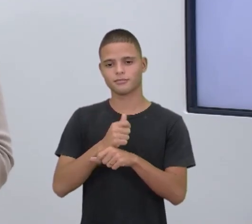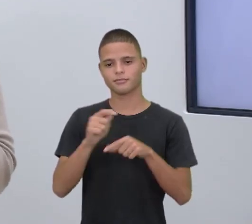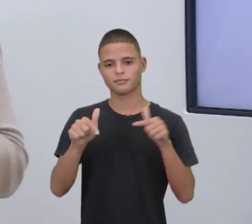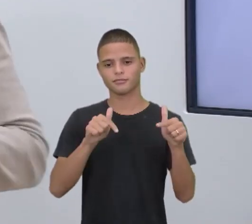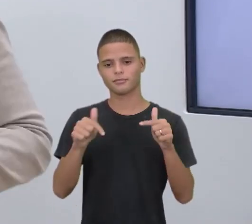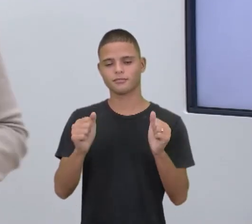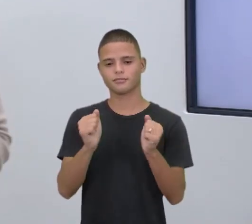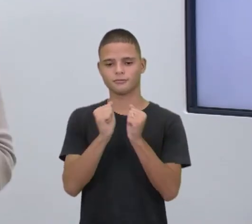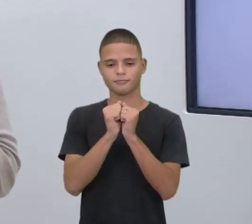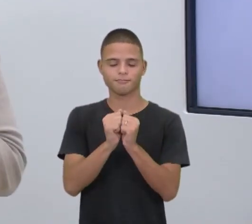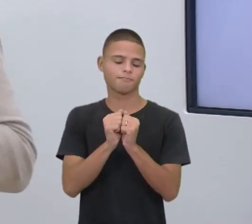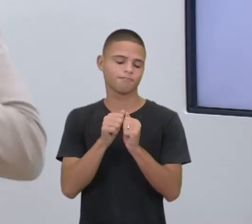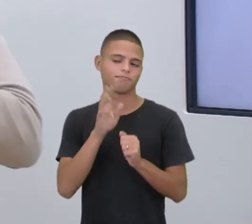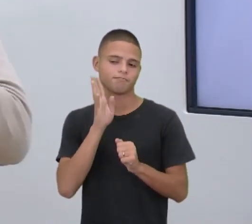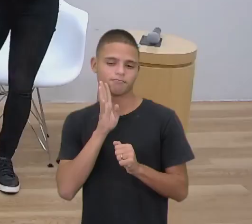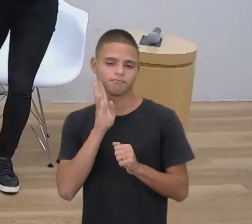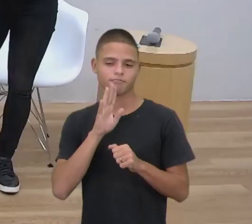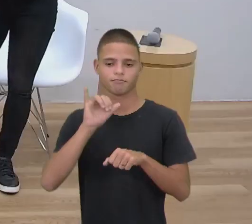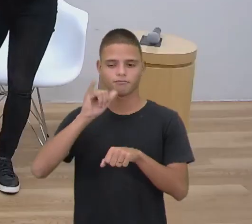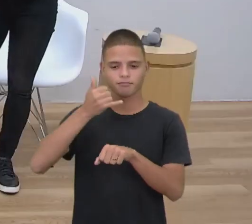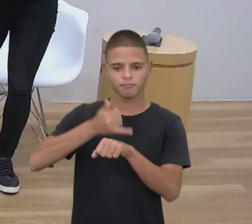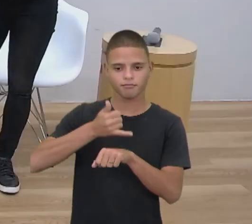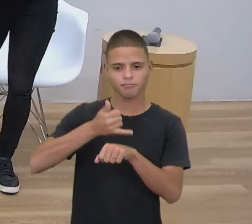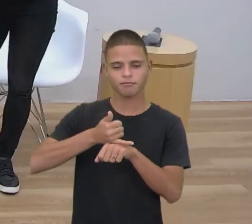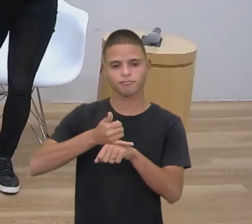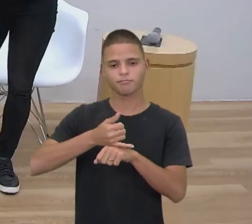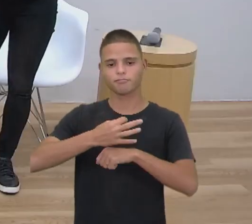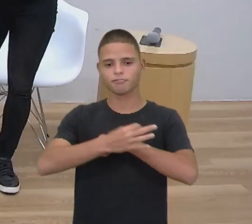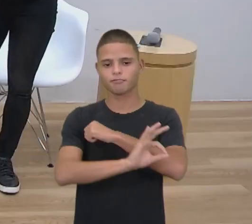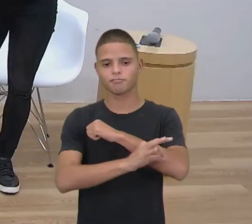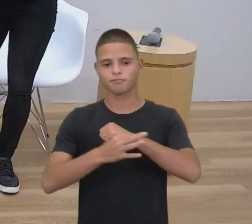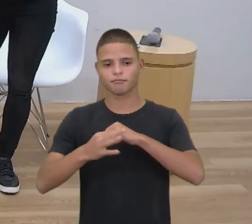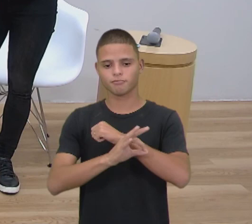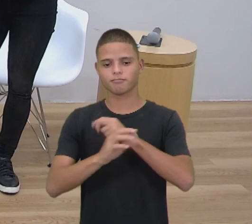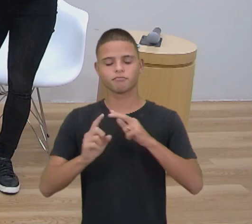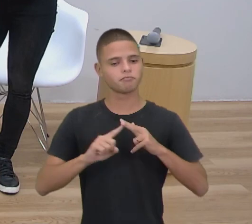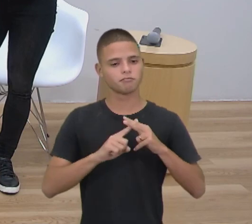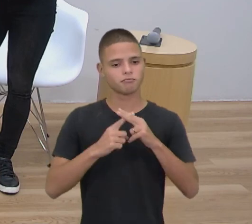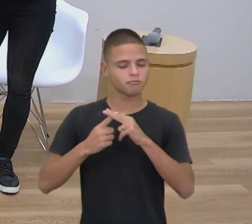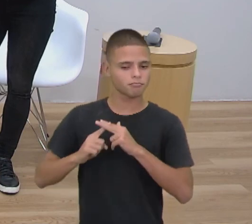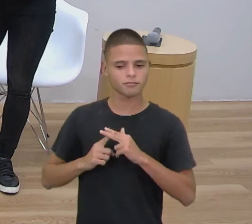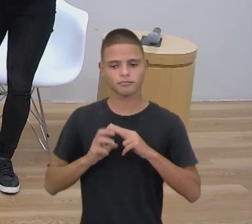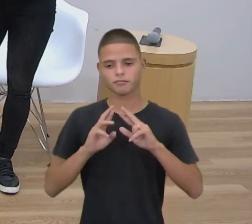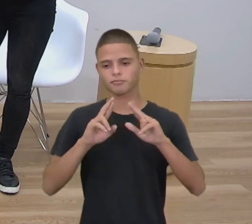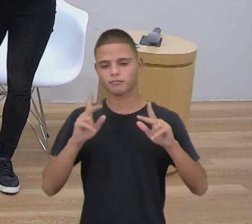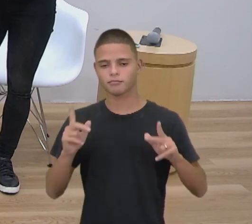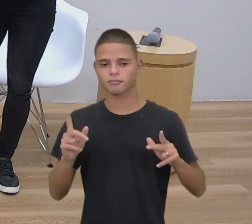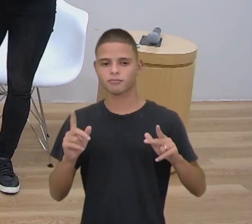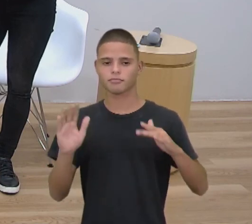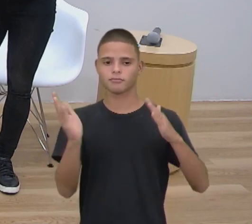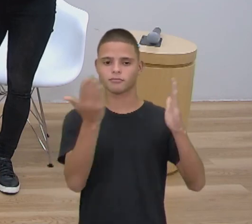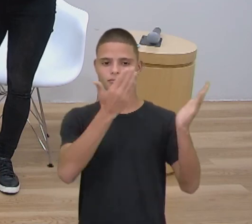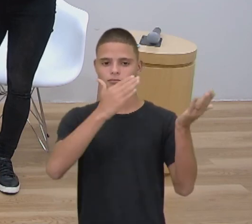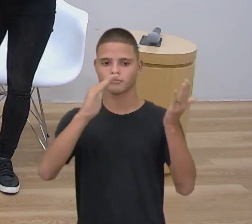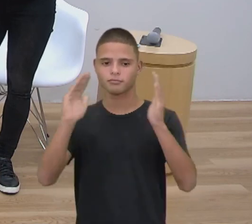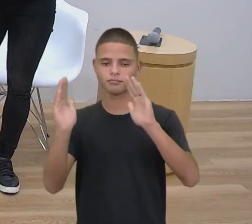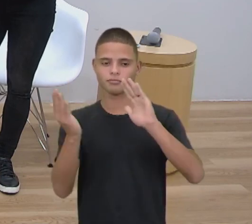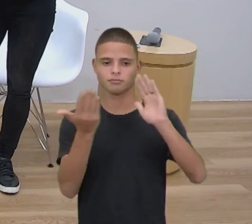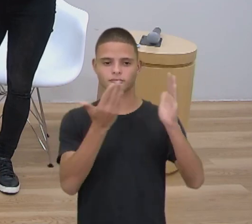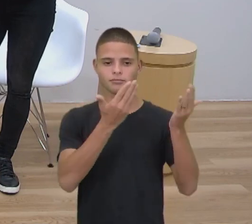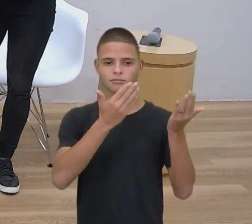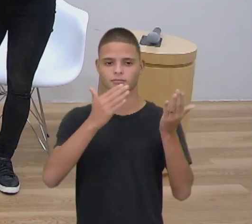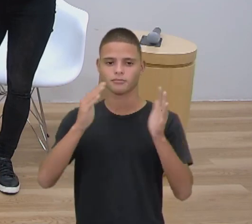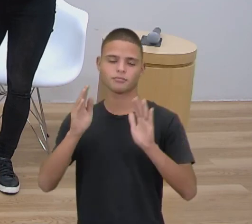de biomassa, bioenergia. Então, engenheiro químico, engenheiro mecânico, químico, engenheiro florestal, eu sou engenheiro florestal de